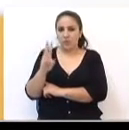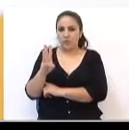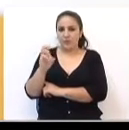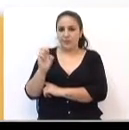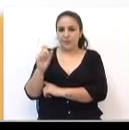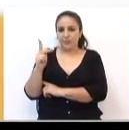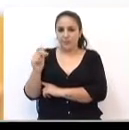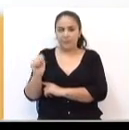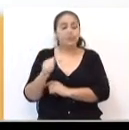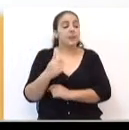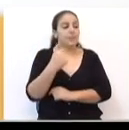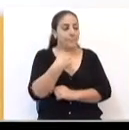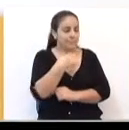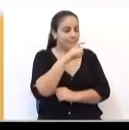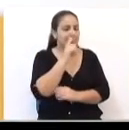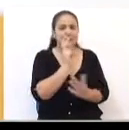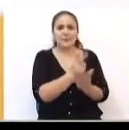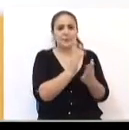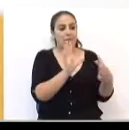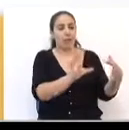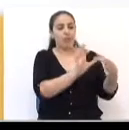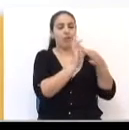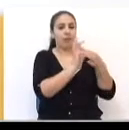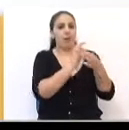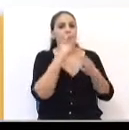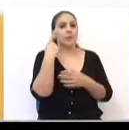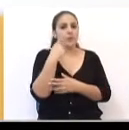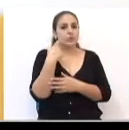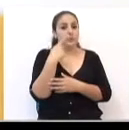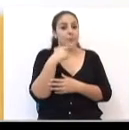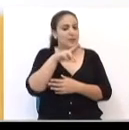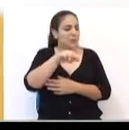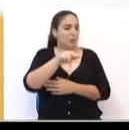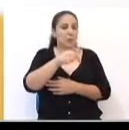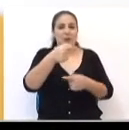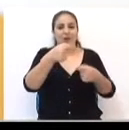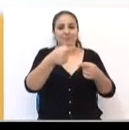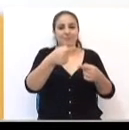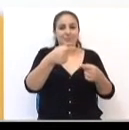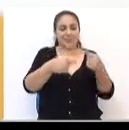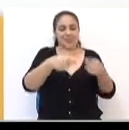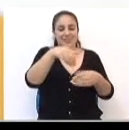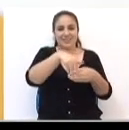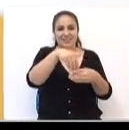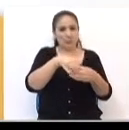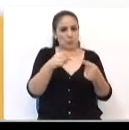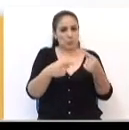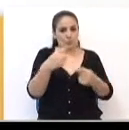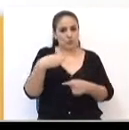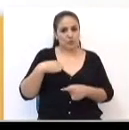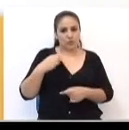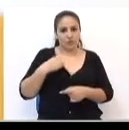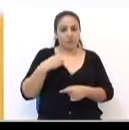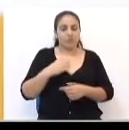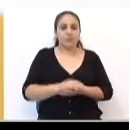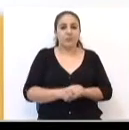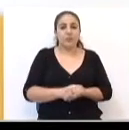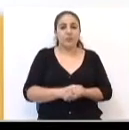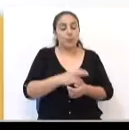ligado à política, embora nunca tenha concorrido a cargo eletivo, e isso me levou, por participar até de